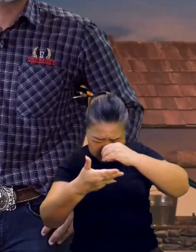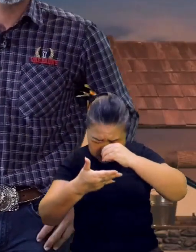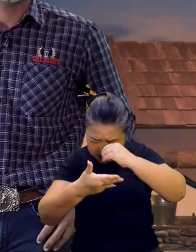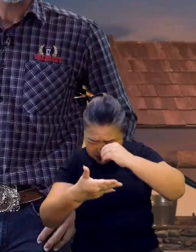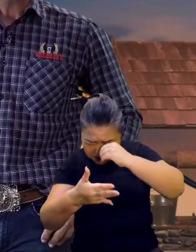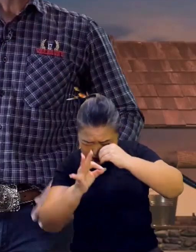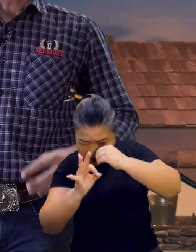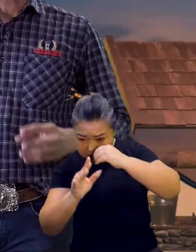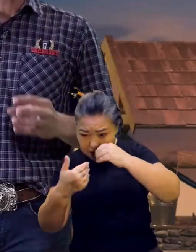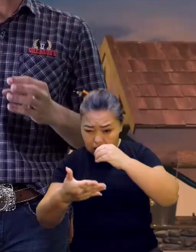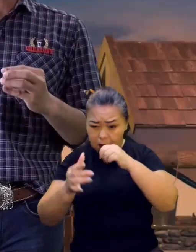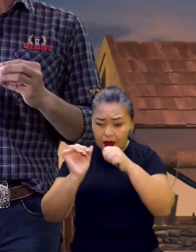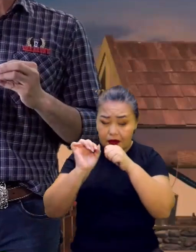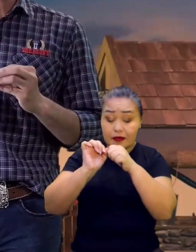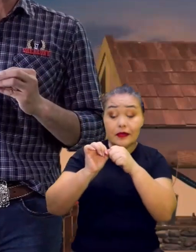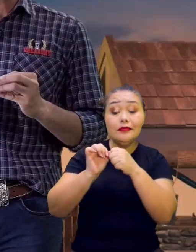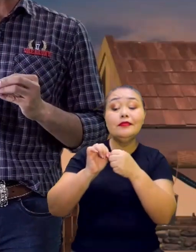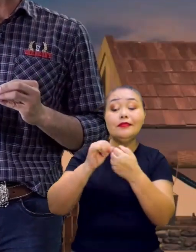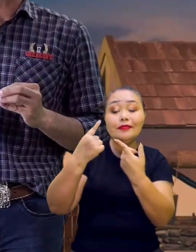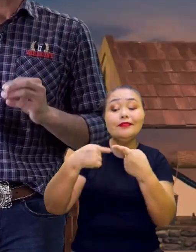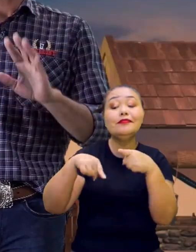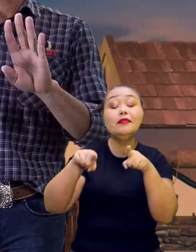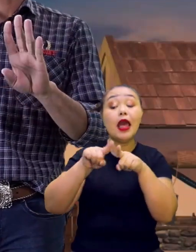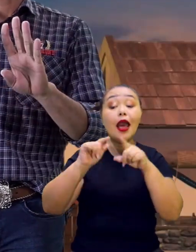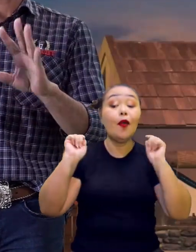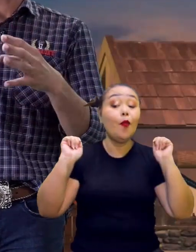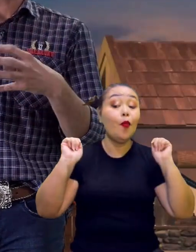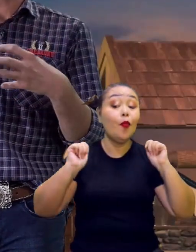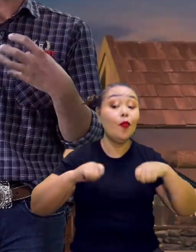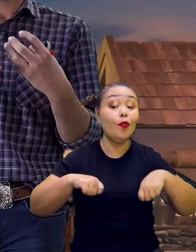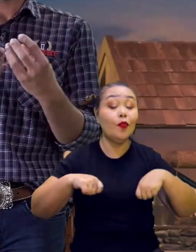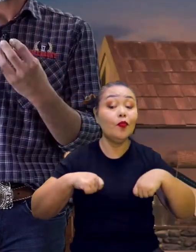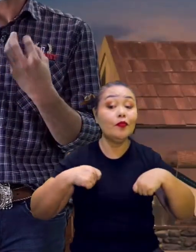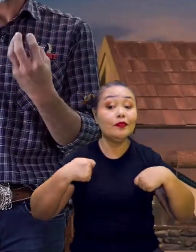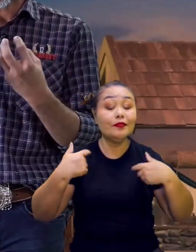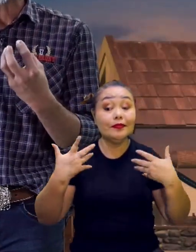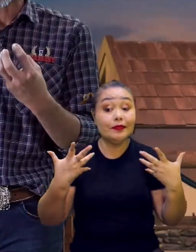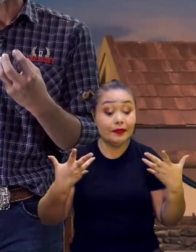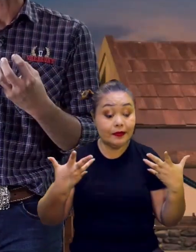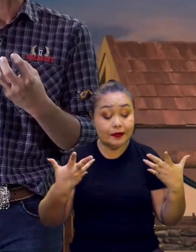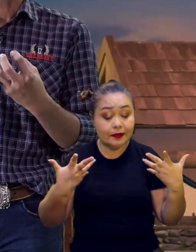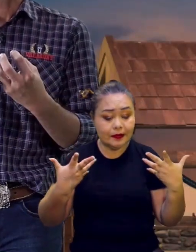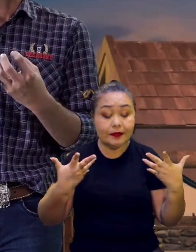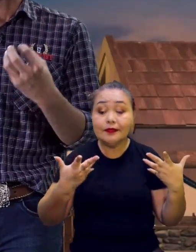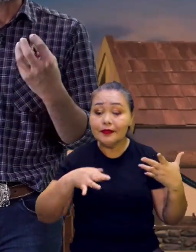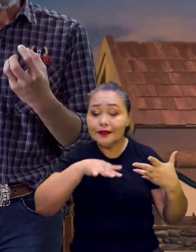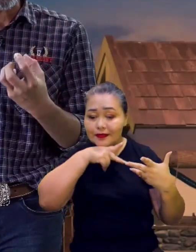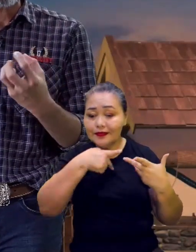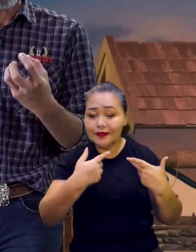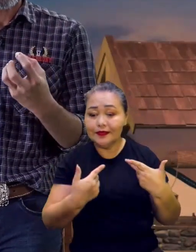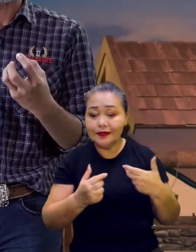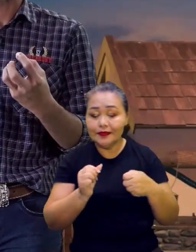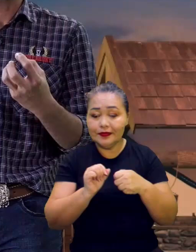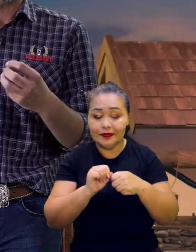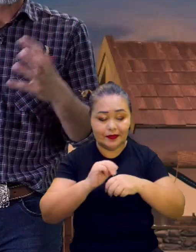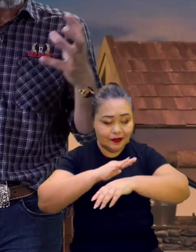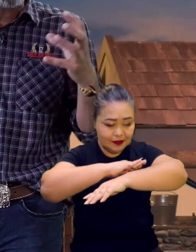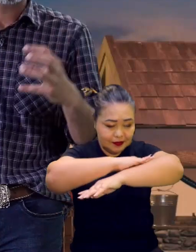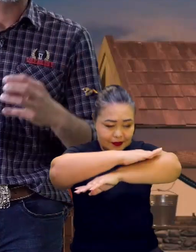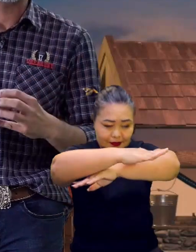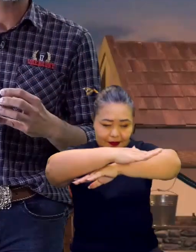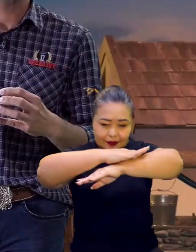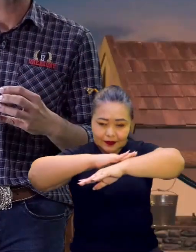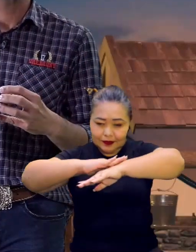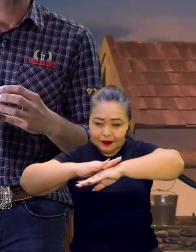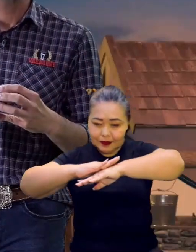vegetal e animal, que possibilitam... E esses animais vegetais,